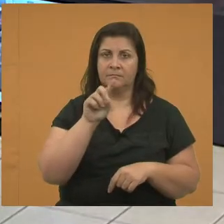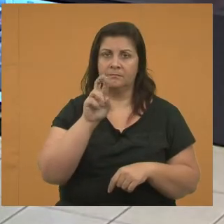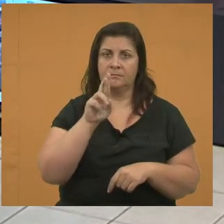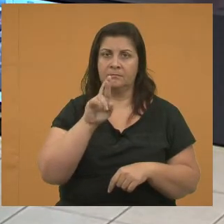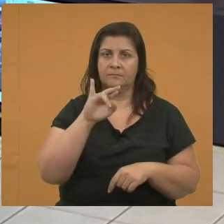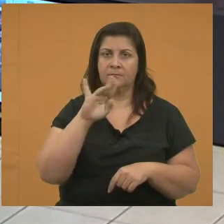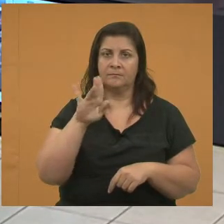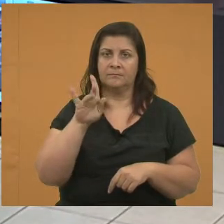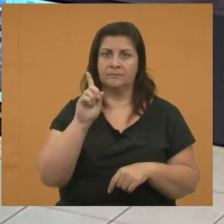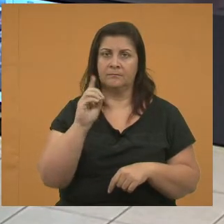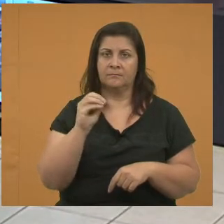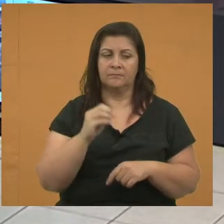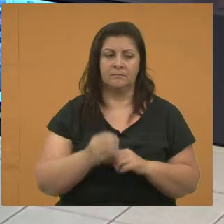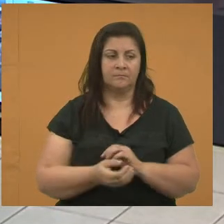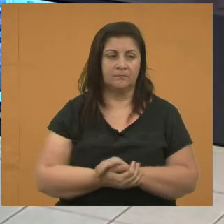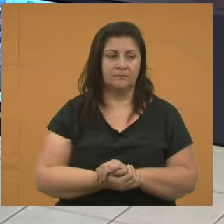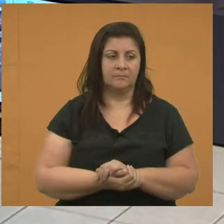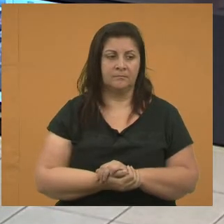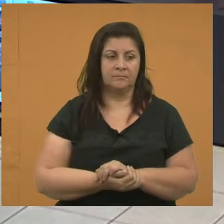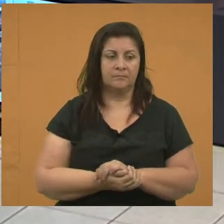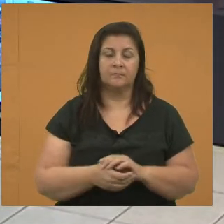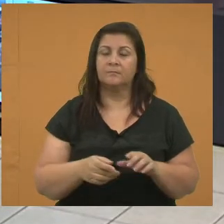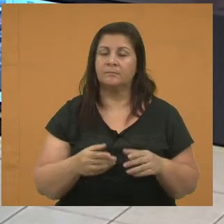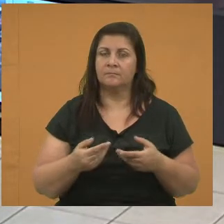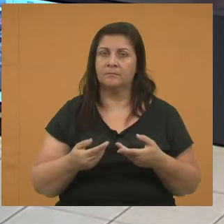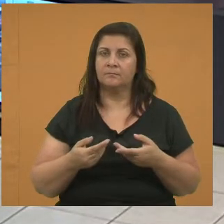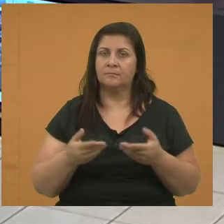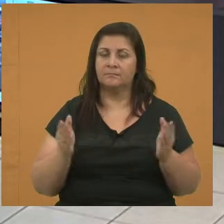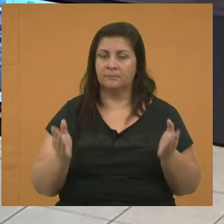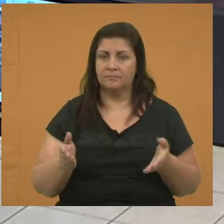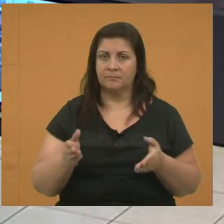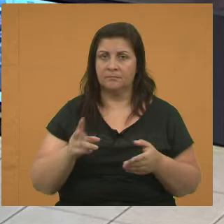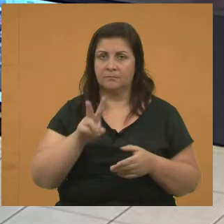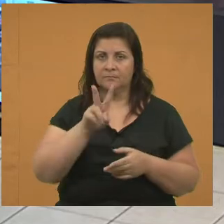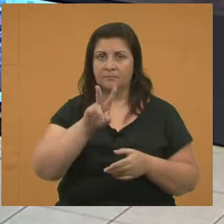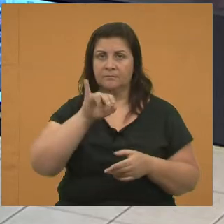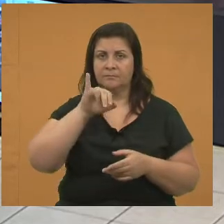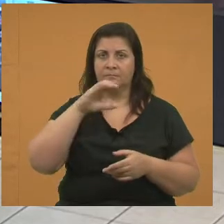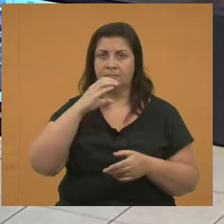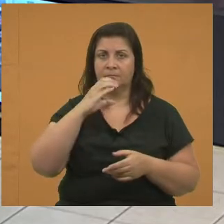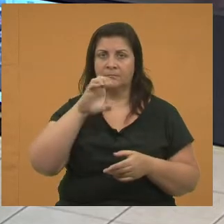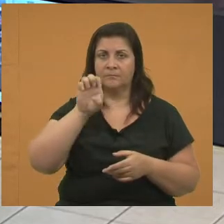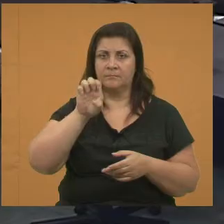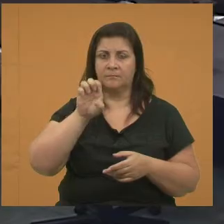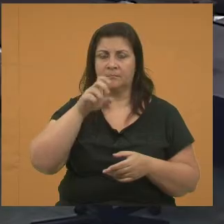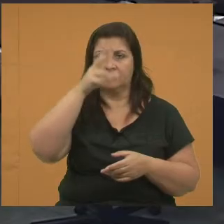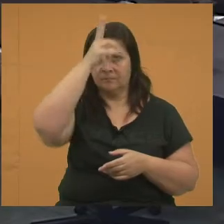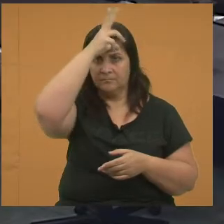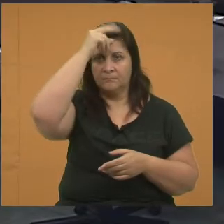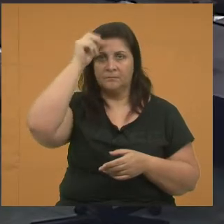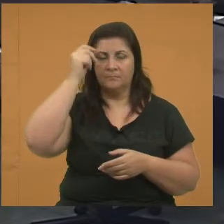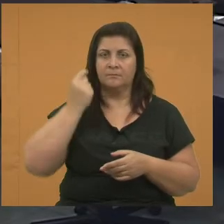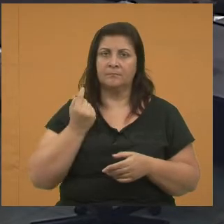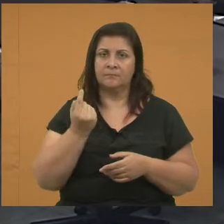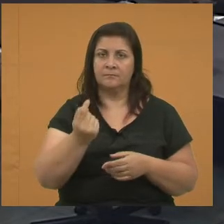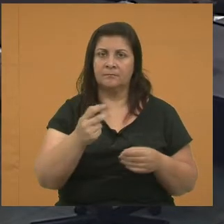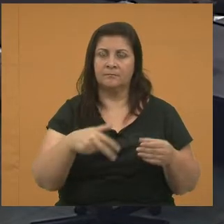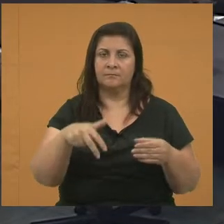Convidamos o vice-prefeito Edgar Sasaki para fazer uso da